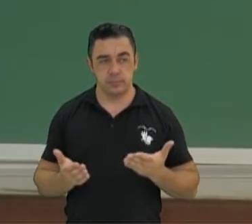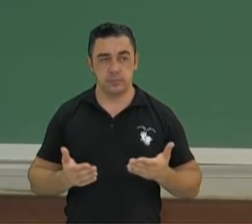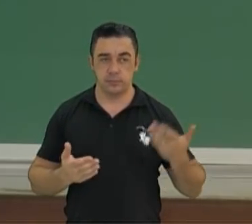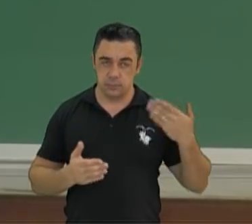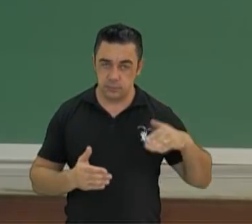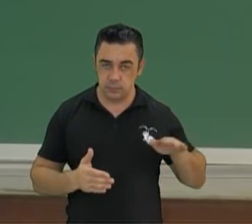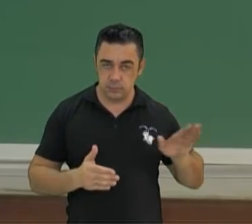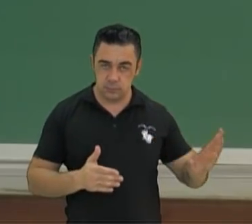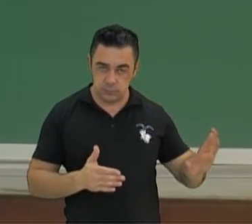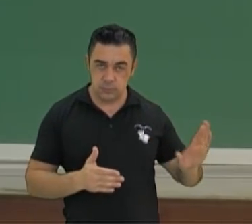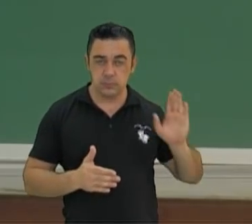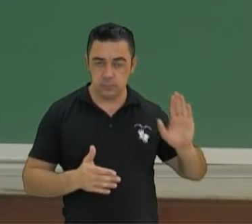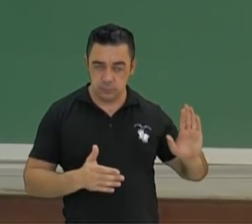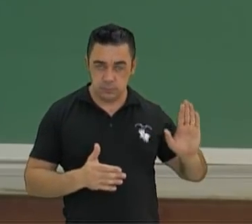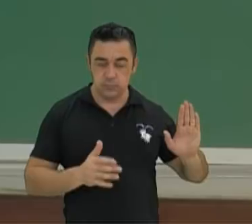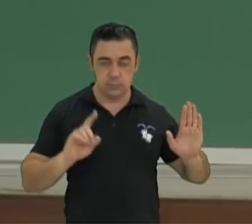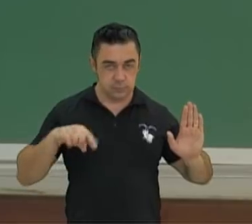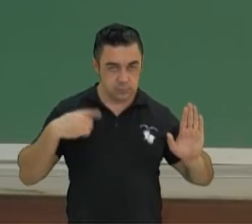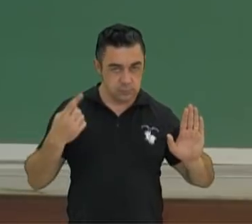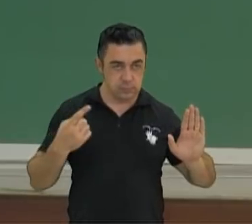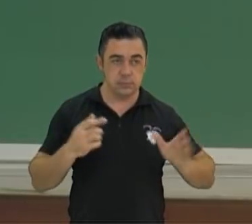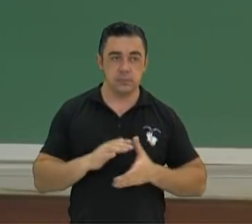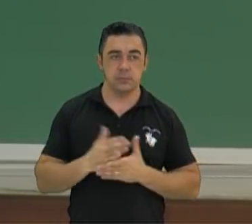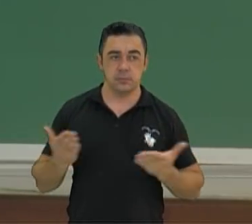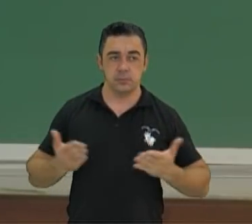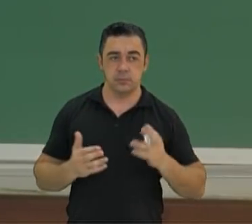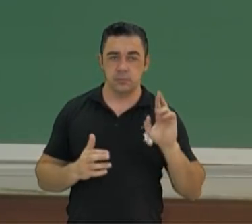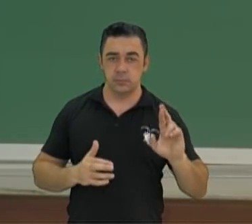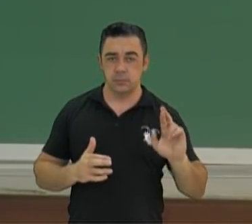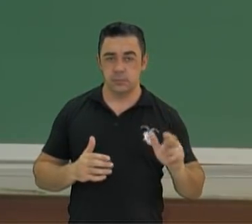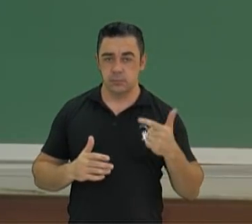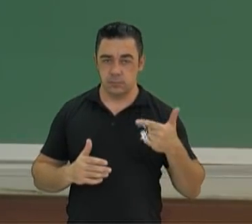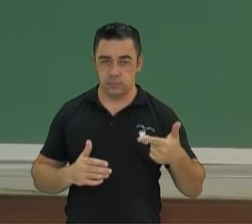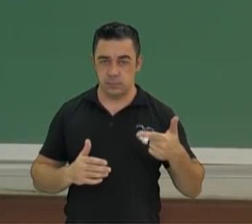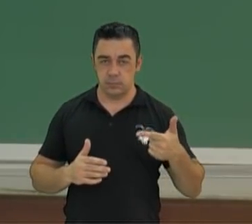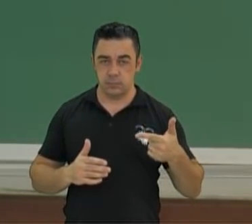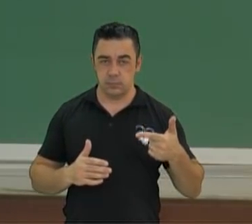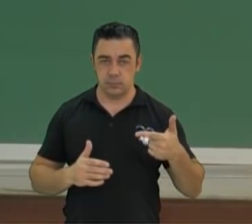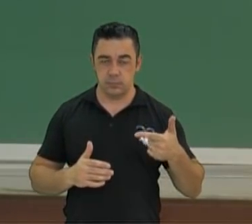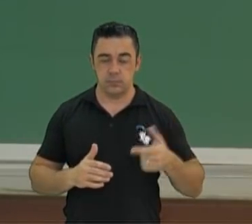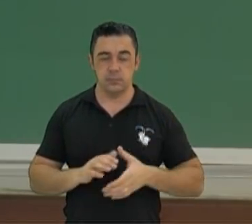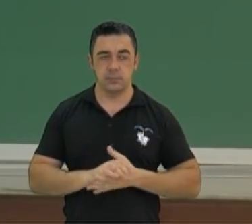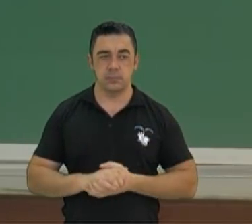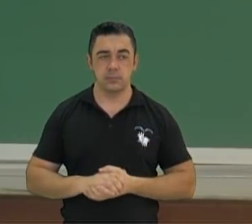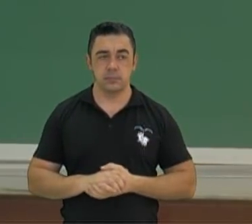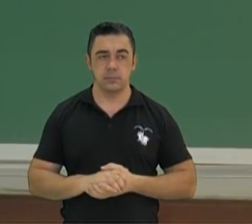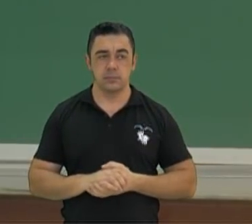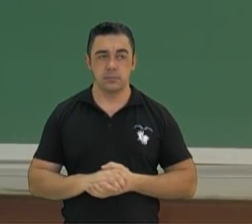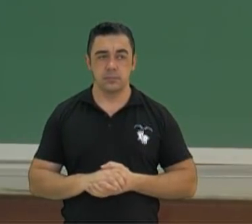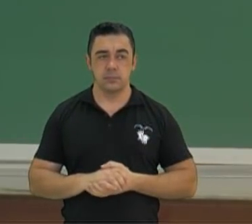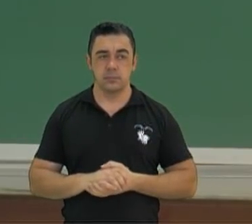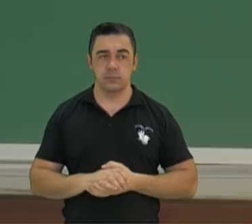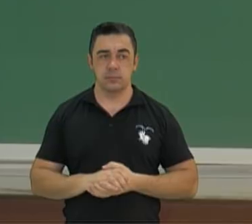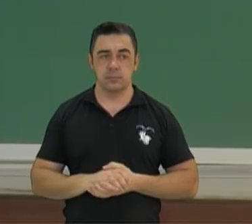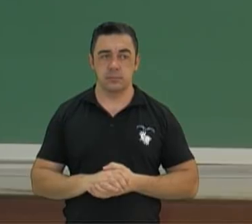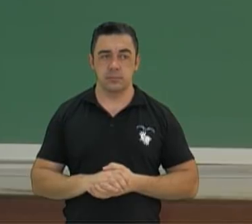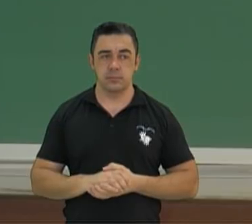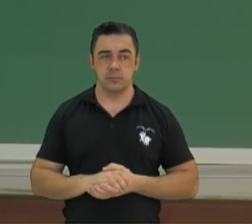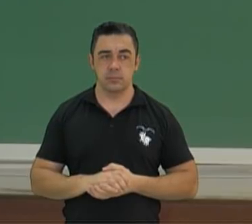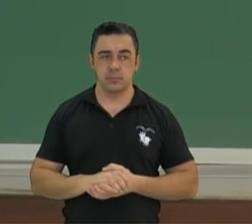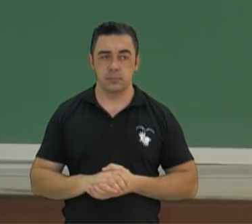guardar esse valor aqui para a gente usar depois. Agora a gente tem que calcular o volume do bloco retangular 2, que é esse carinha que está aqui,